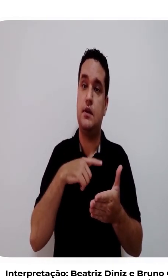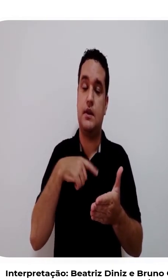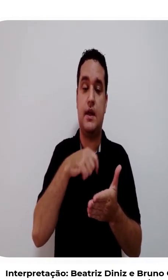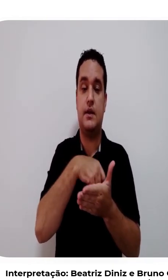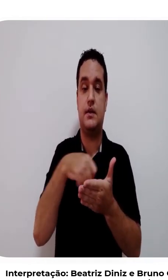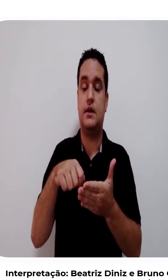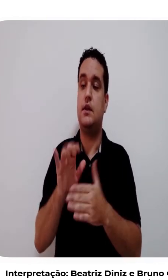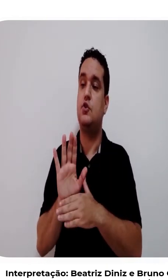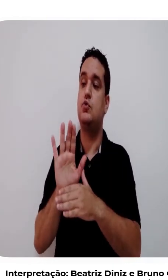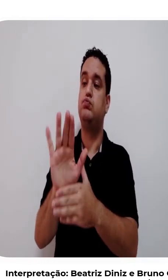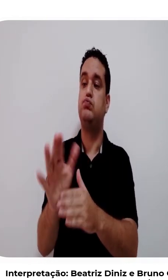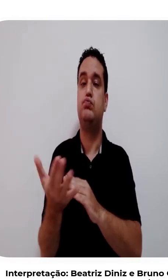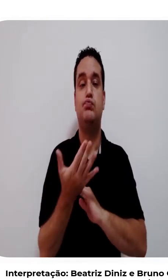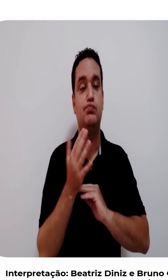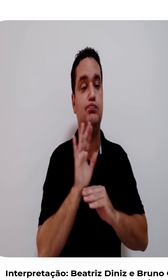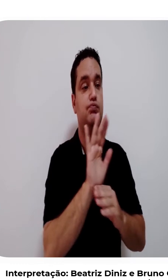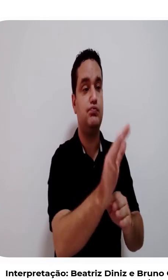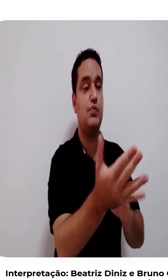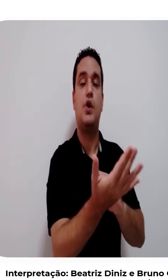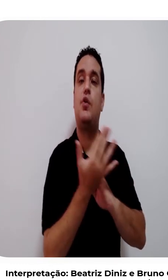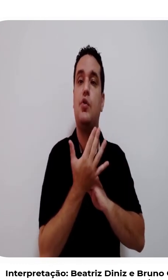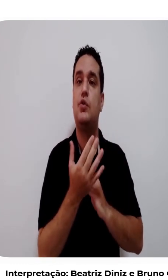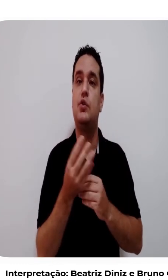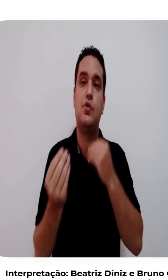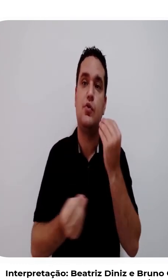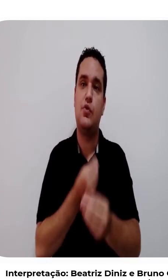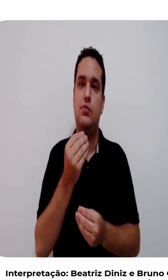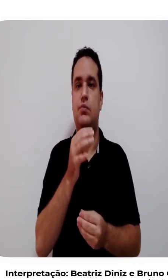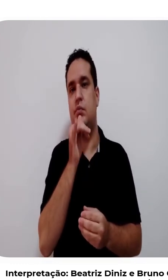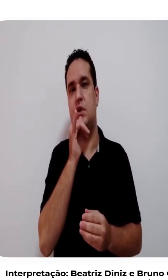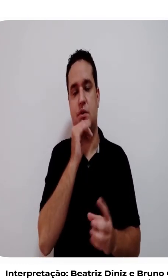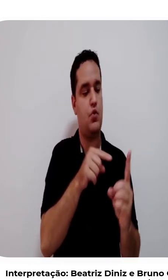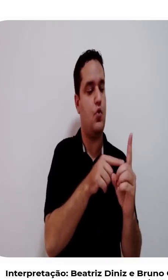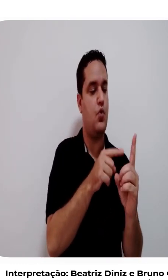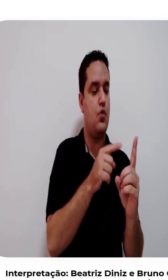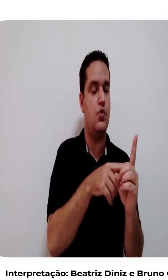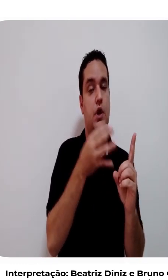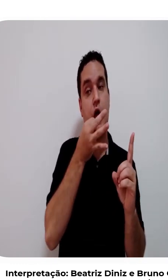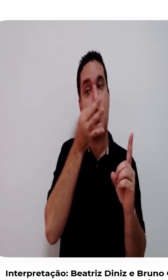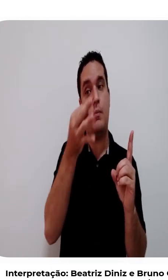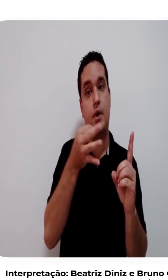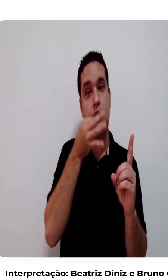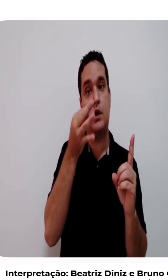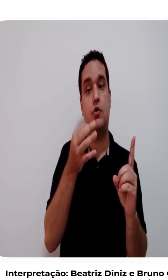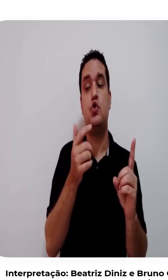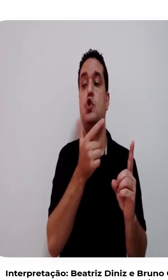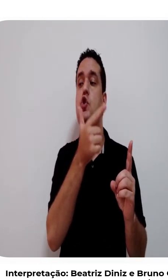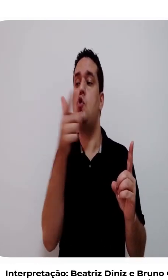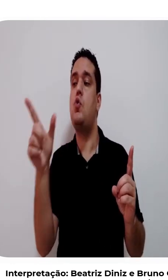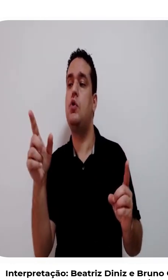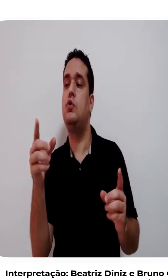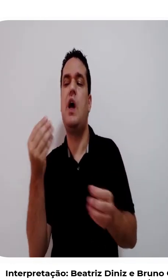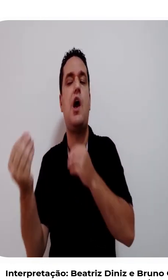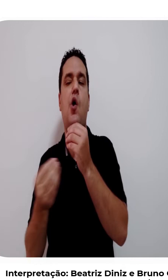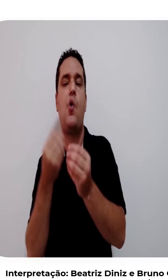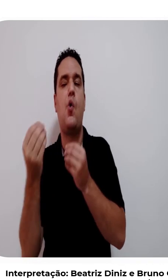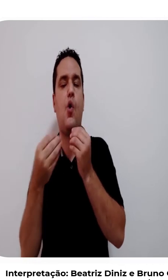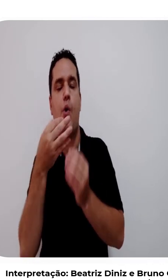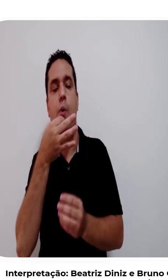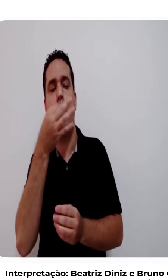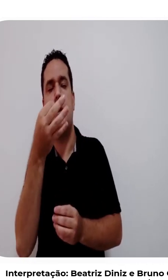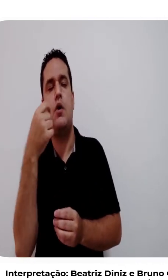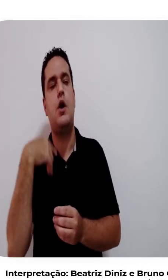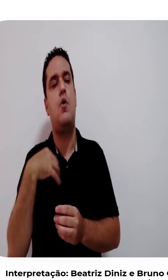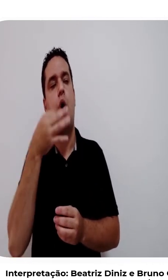que uma criança dá a sua opinião e o grupo vai confrontando aquelas hipóteses, né? O que tem sido muito positivo para o avanço